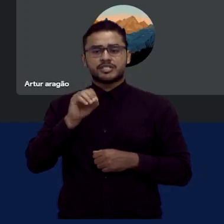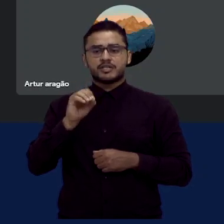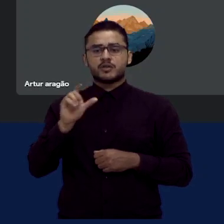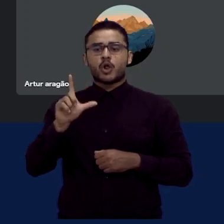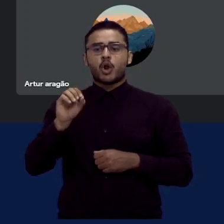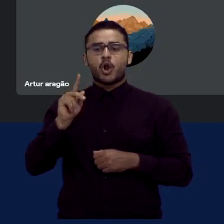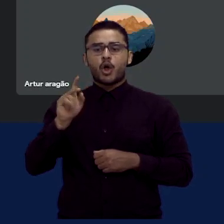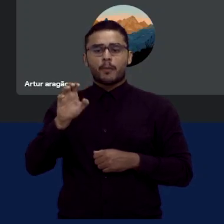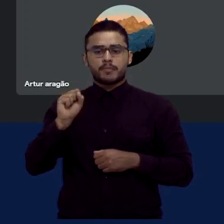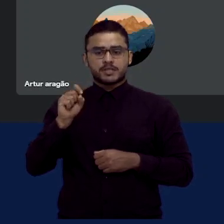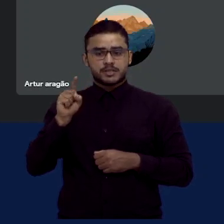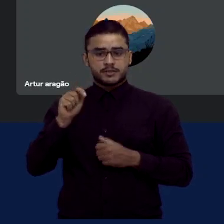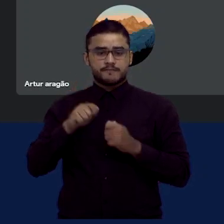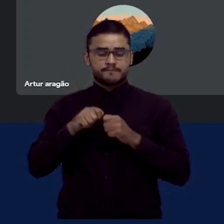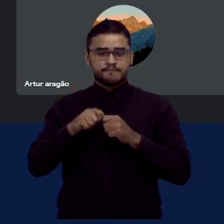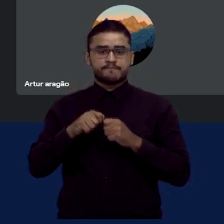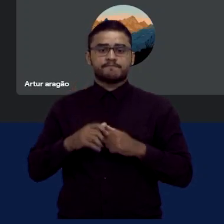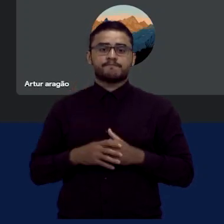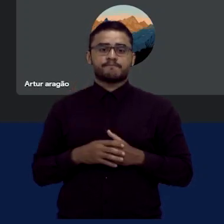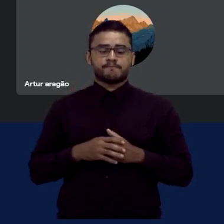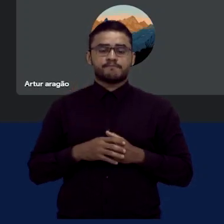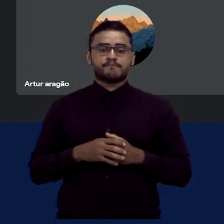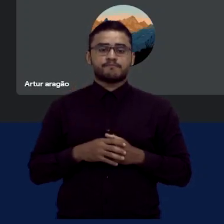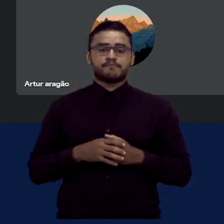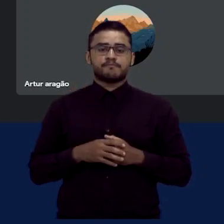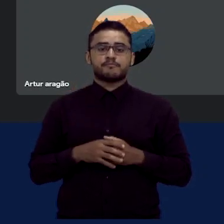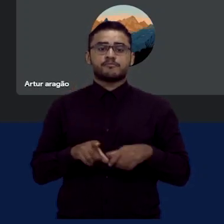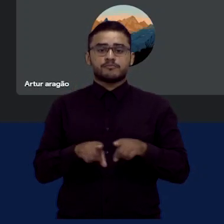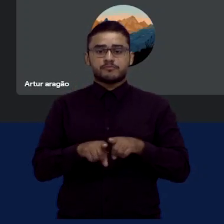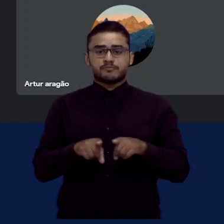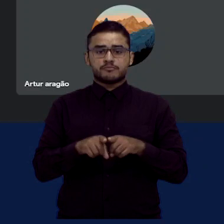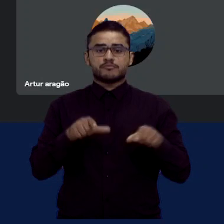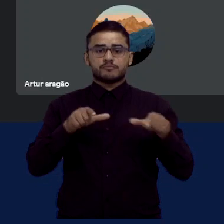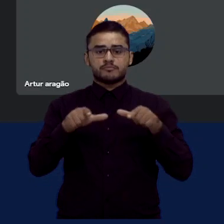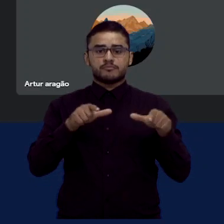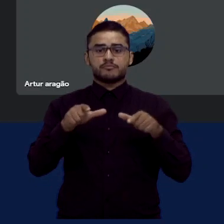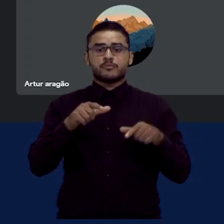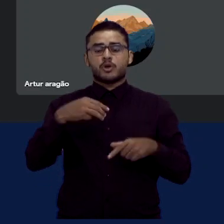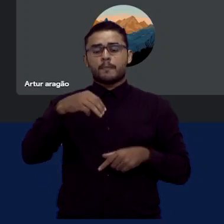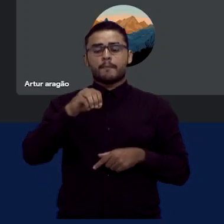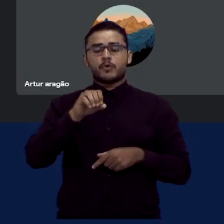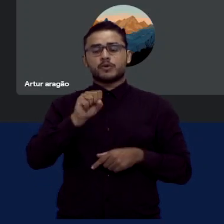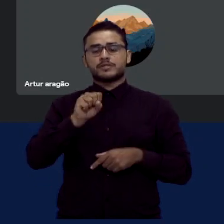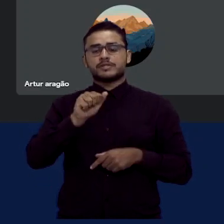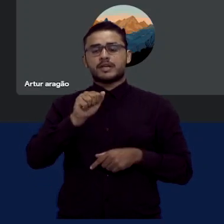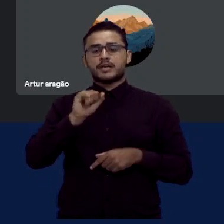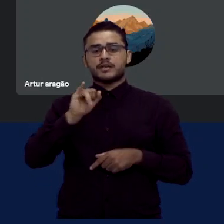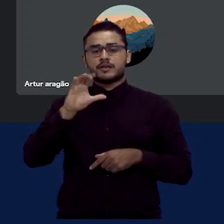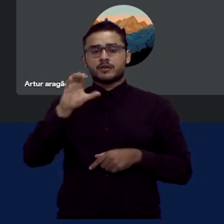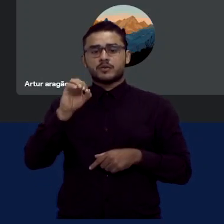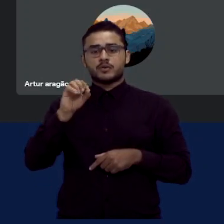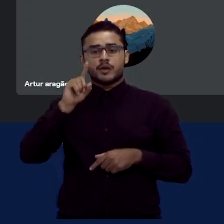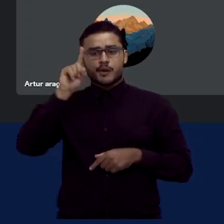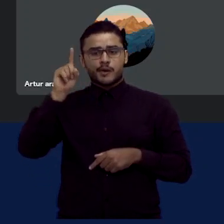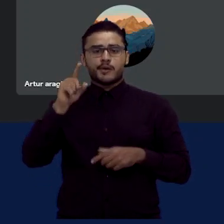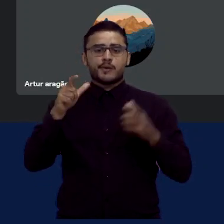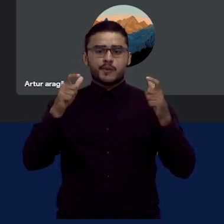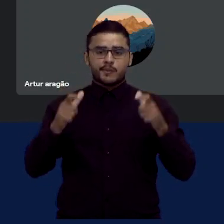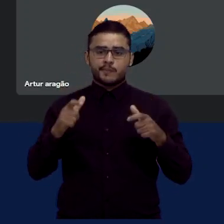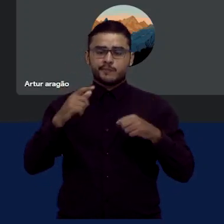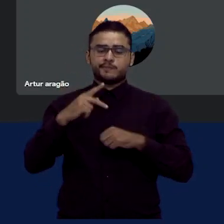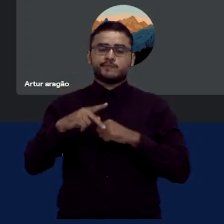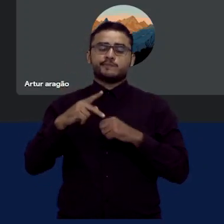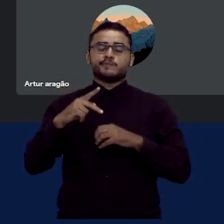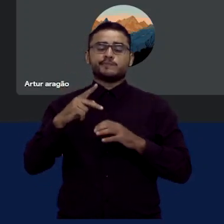Recentemente publiquei um trabalho chamado Mosaico por uma editora de Niterói chamada Ultimato do Bacon,